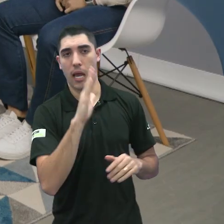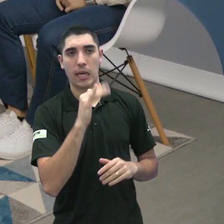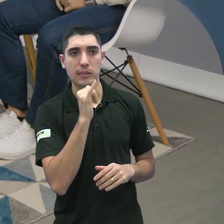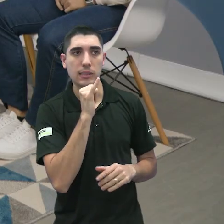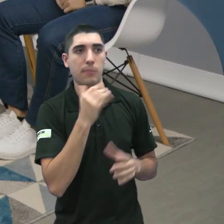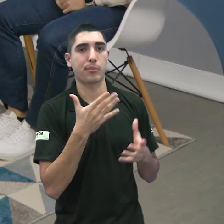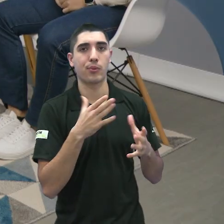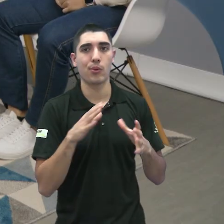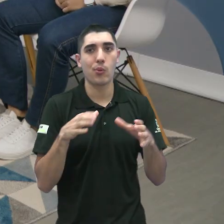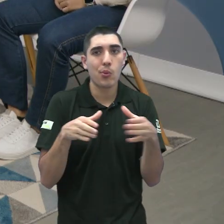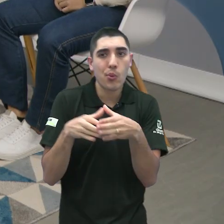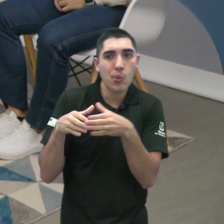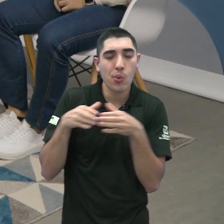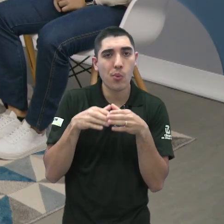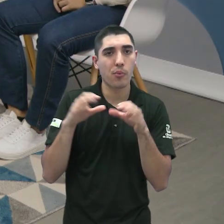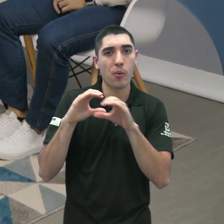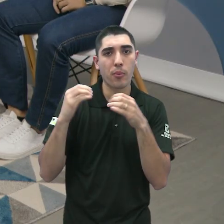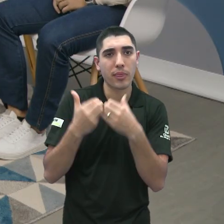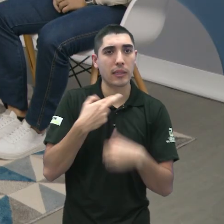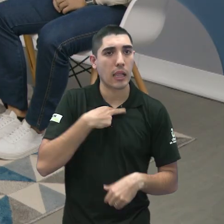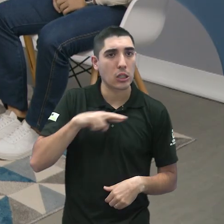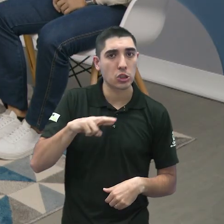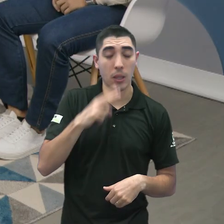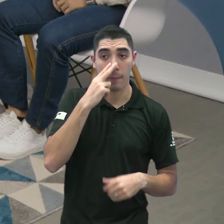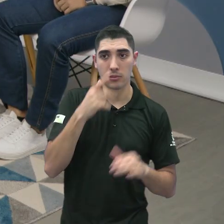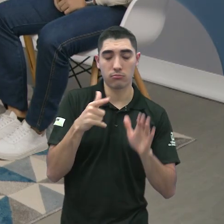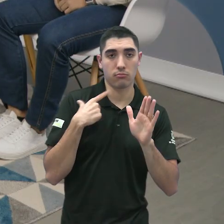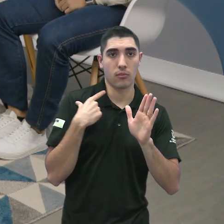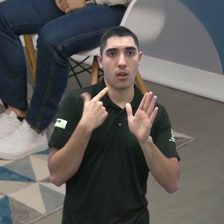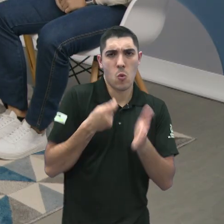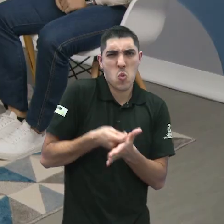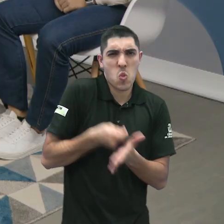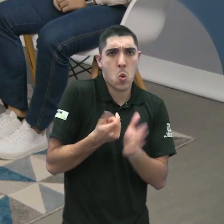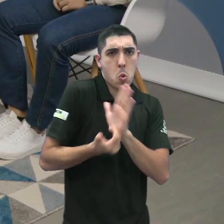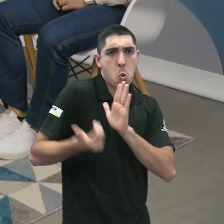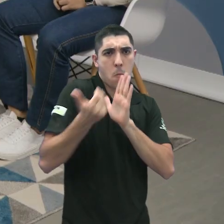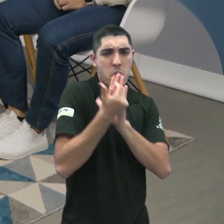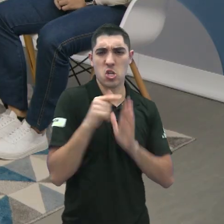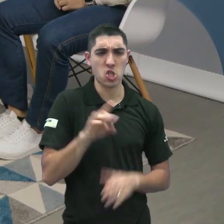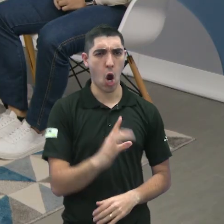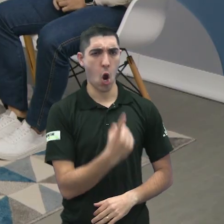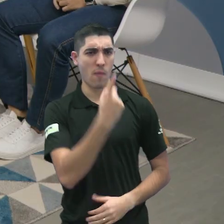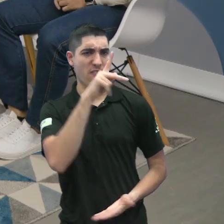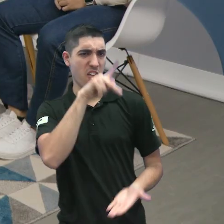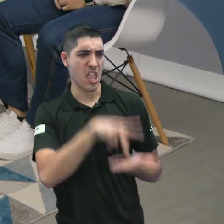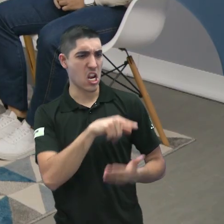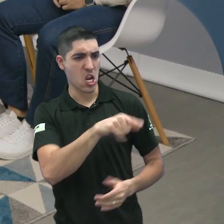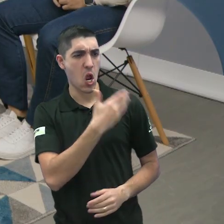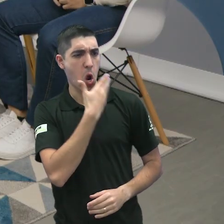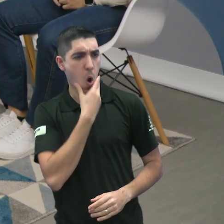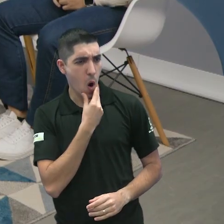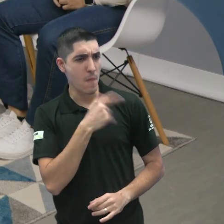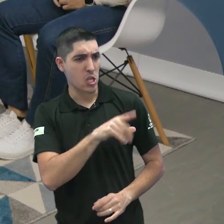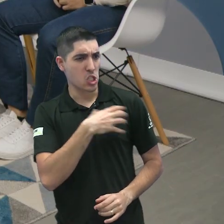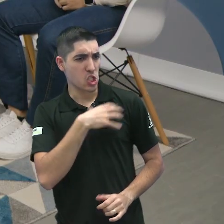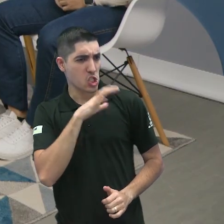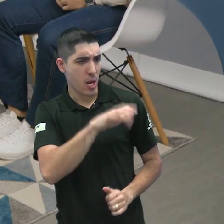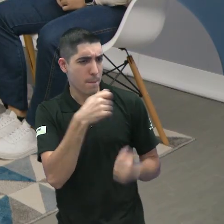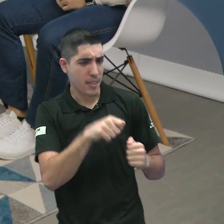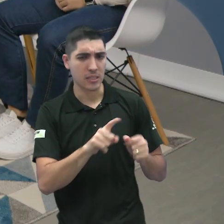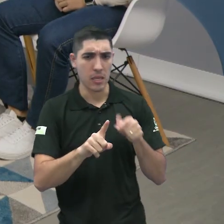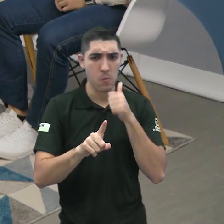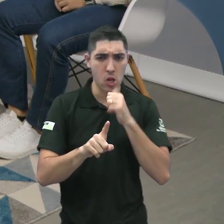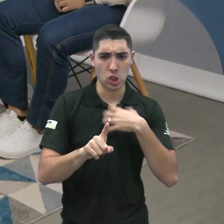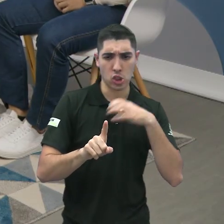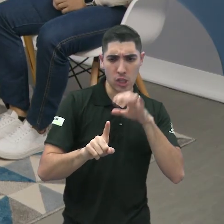extremistas, comunidades religiosas, que muitas vezes segmentam, né? Poxa, essa é uma verdade absoluta, esse é o papel do homem, esse é o papel da